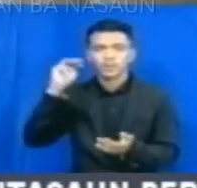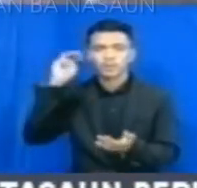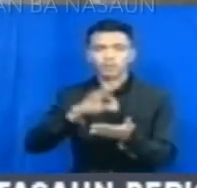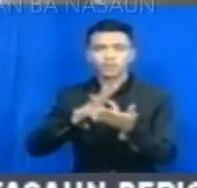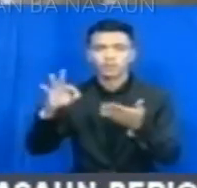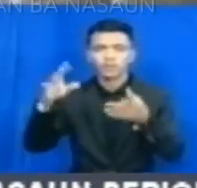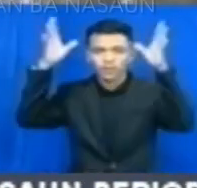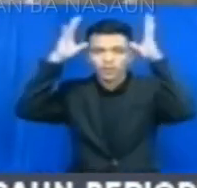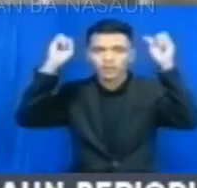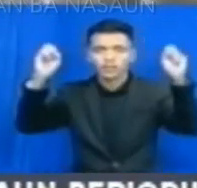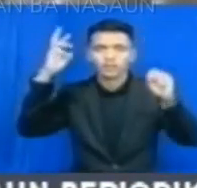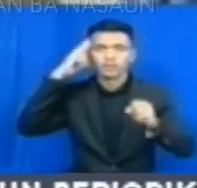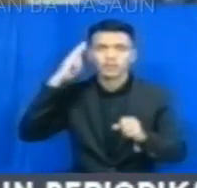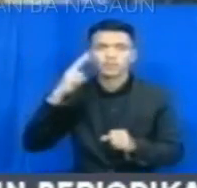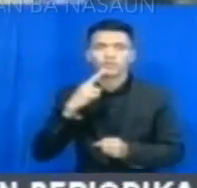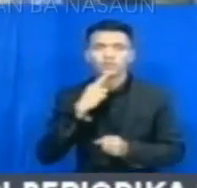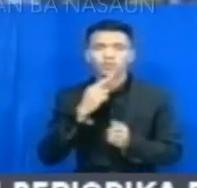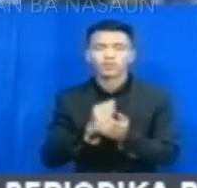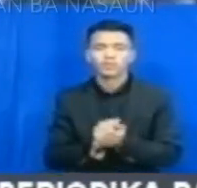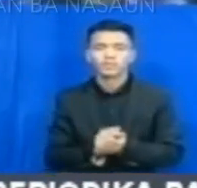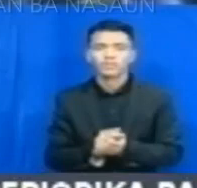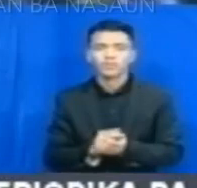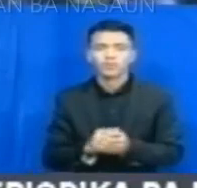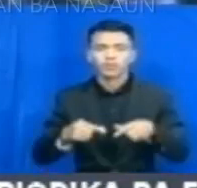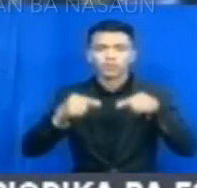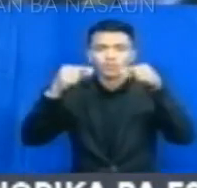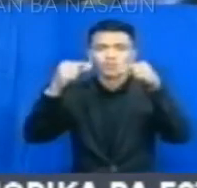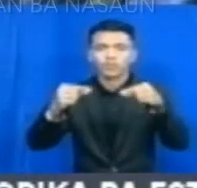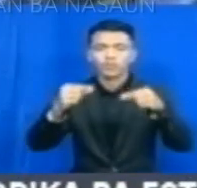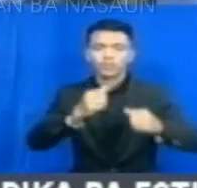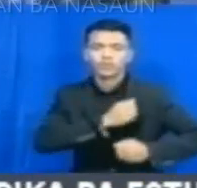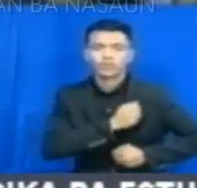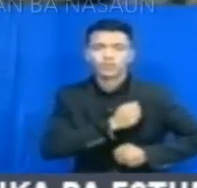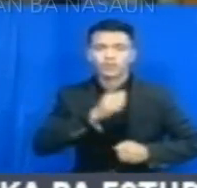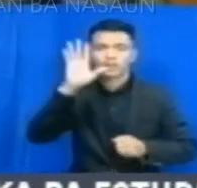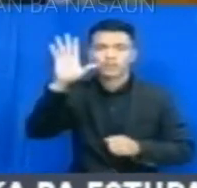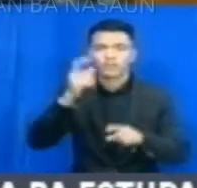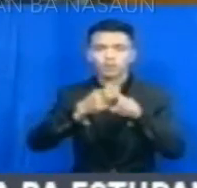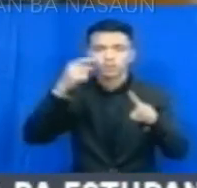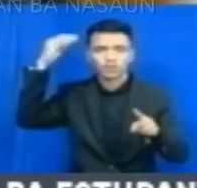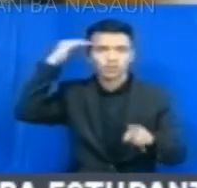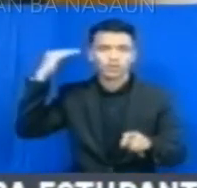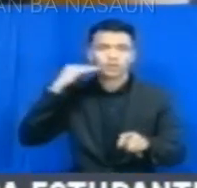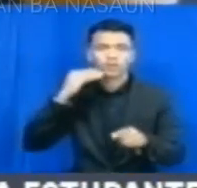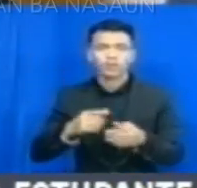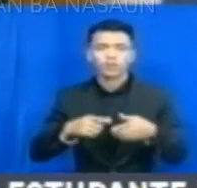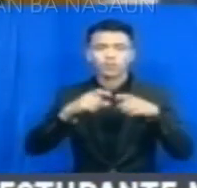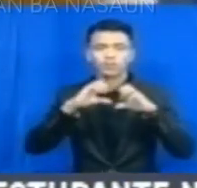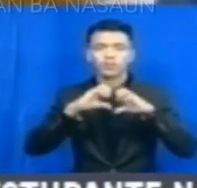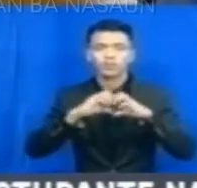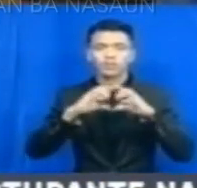Segunda-feira, né, Presidente da República José Ramos Horta condecora tropa na em Lima, Rússia, Coreia do Sul, com medalha